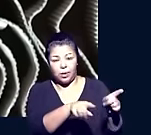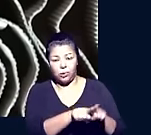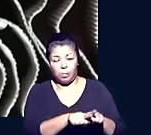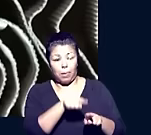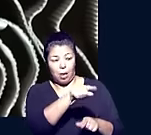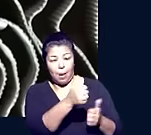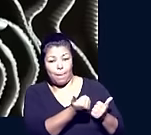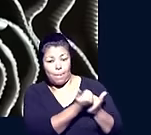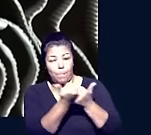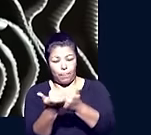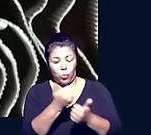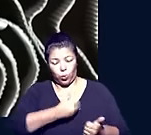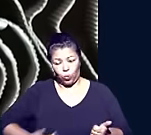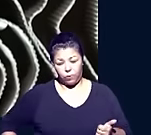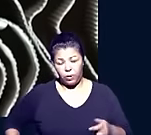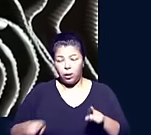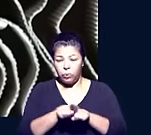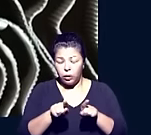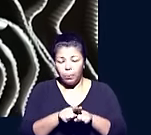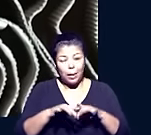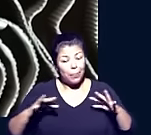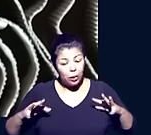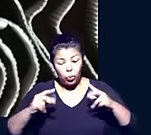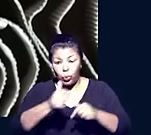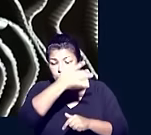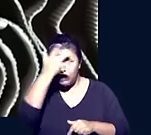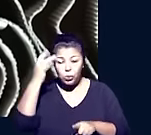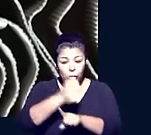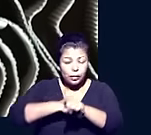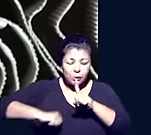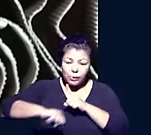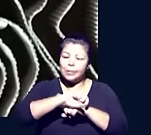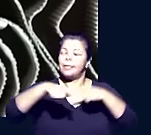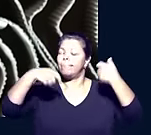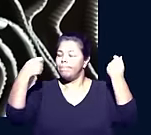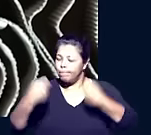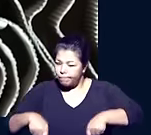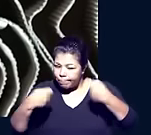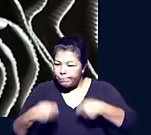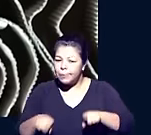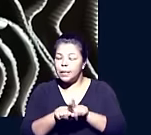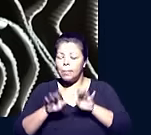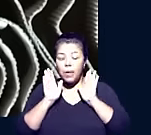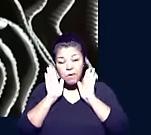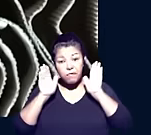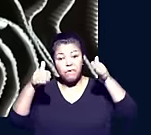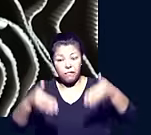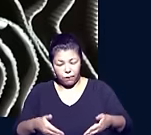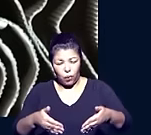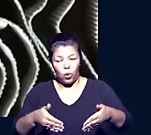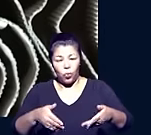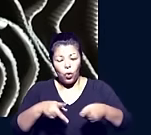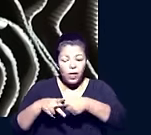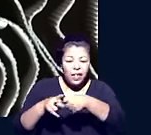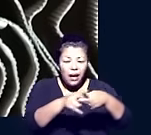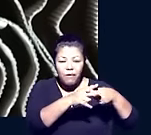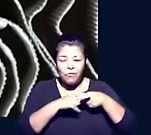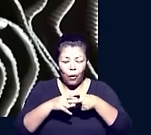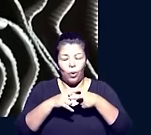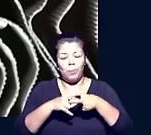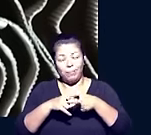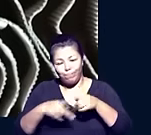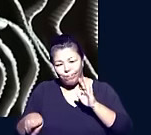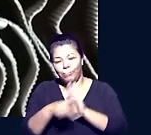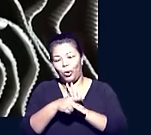governo e da sociedade de todos os senhores que geram que produzem Tem que focar na reforma administrativa ela vai dar um